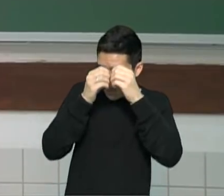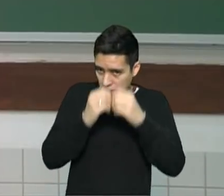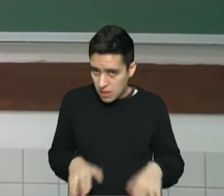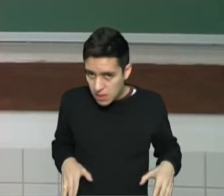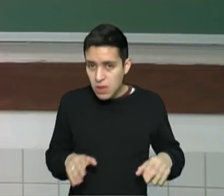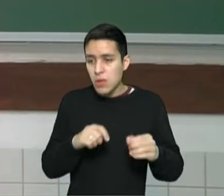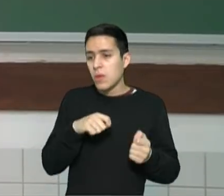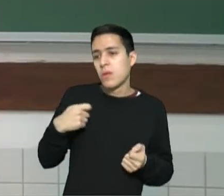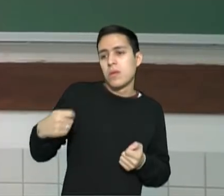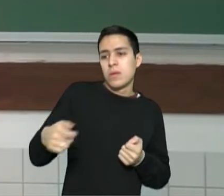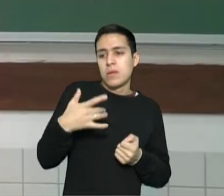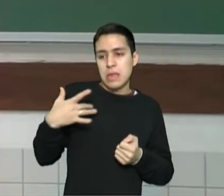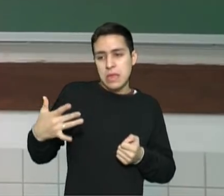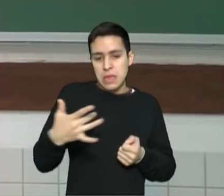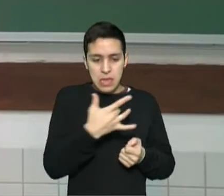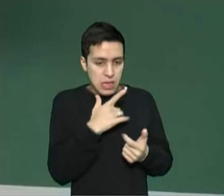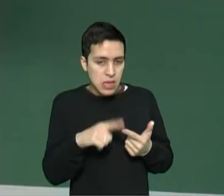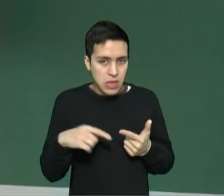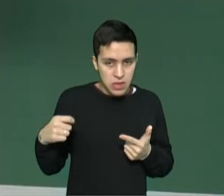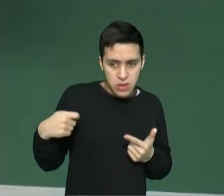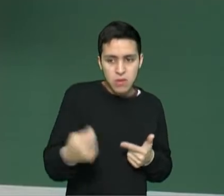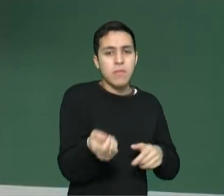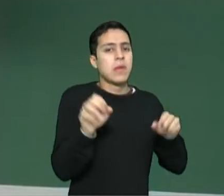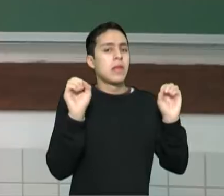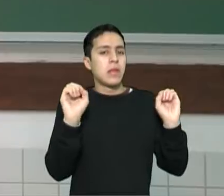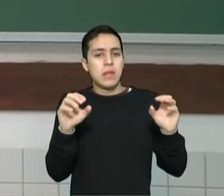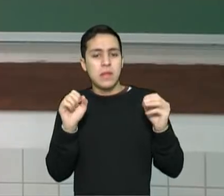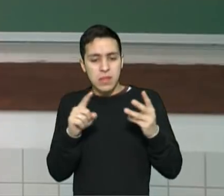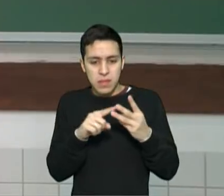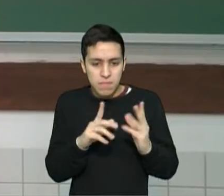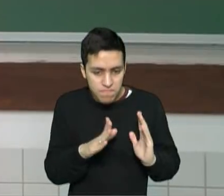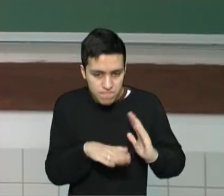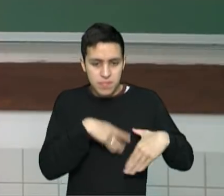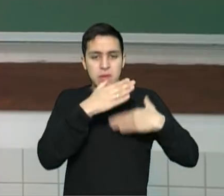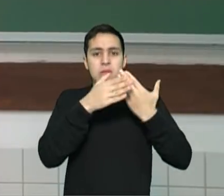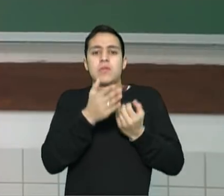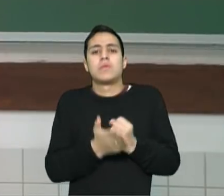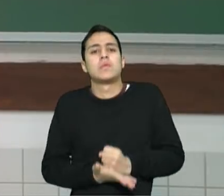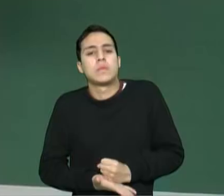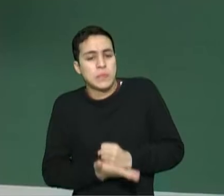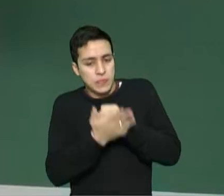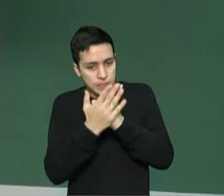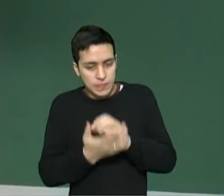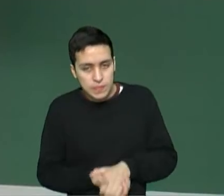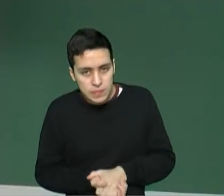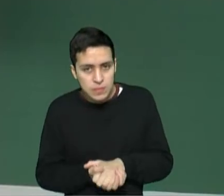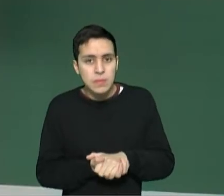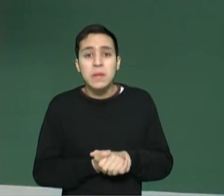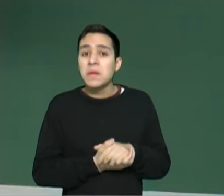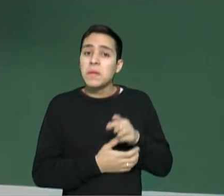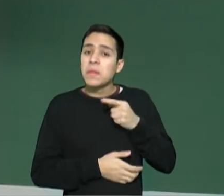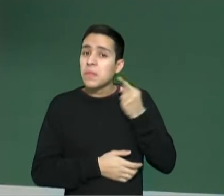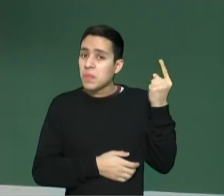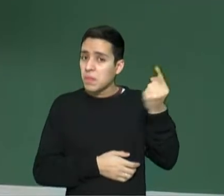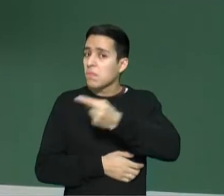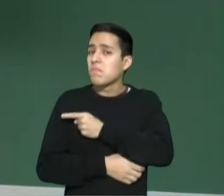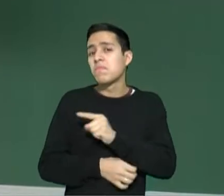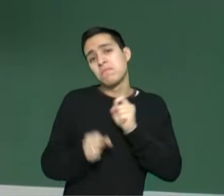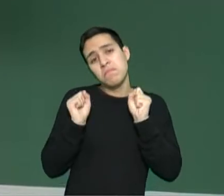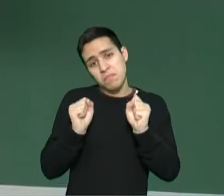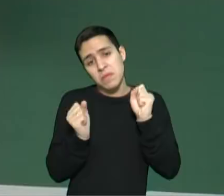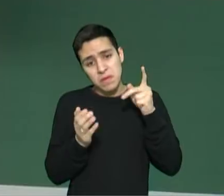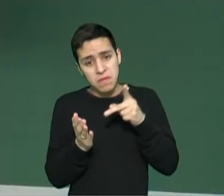de saúde, em termos de educação, desenvolvimento sustentável, a gente pode,